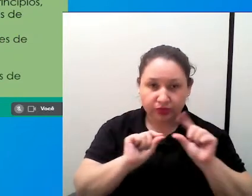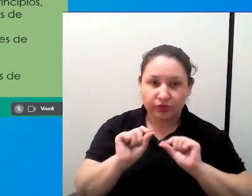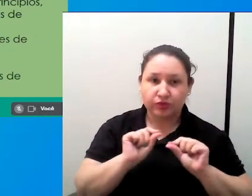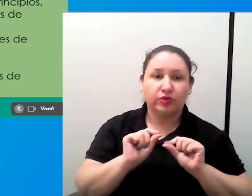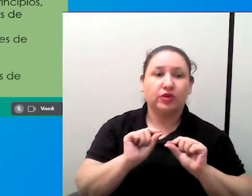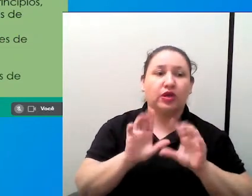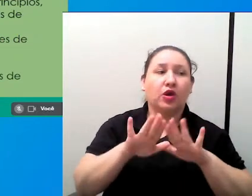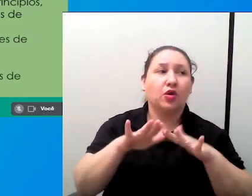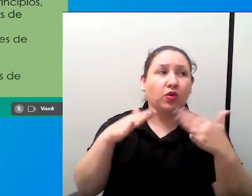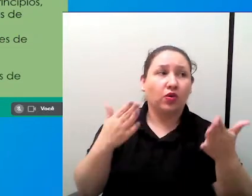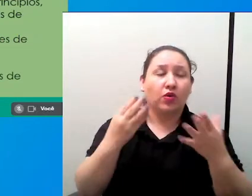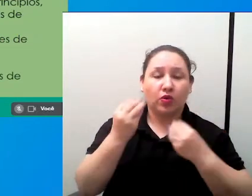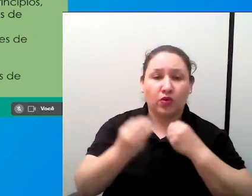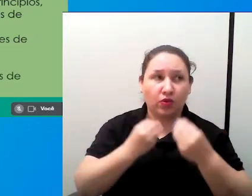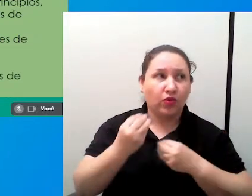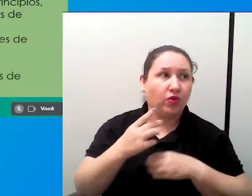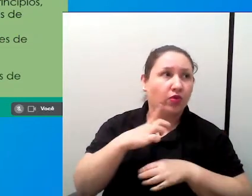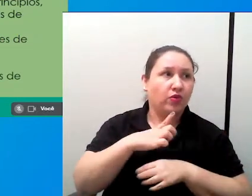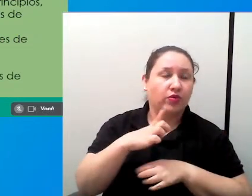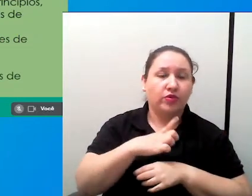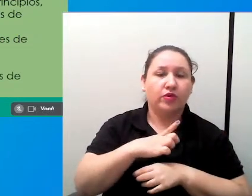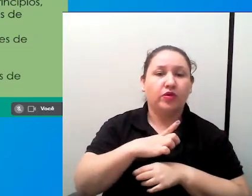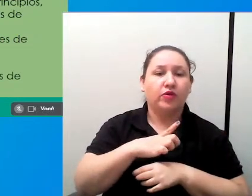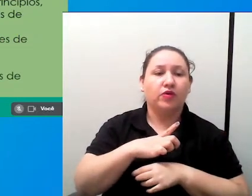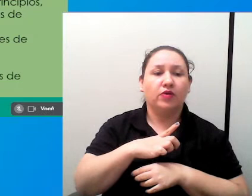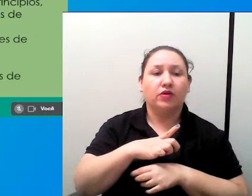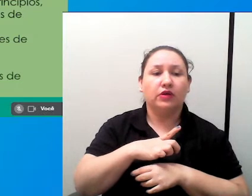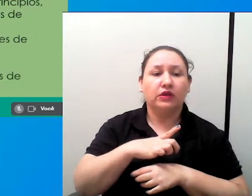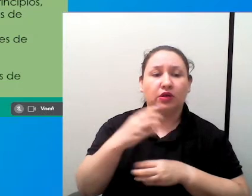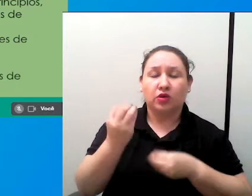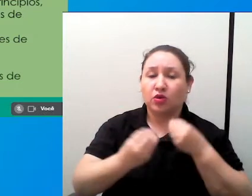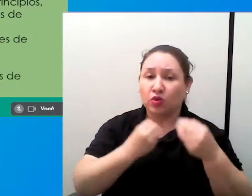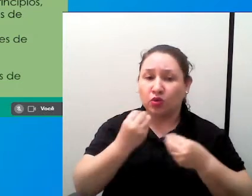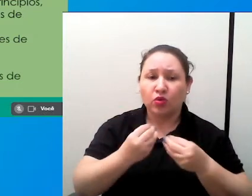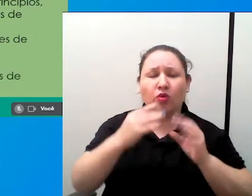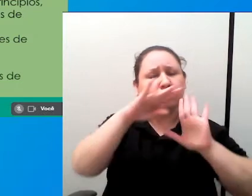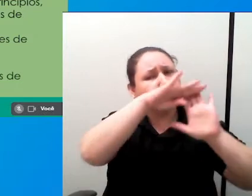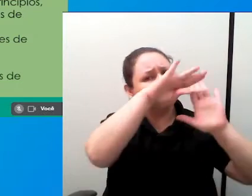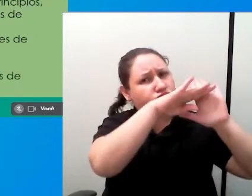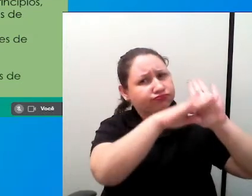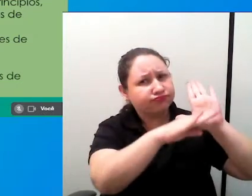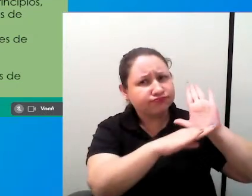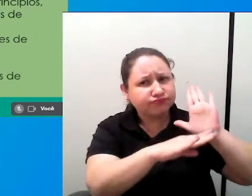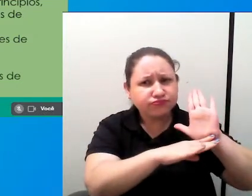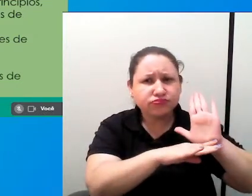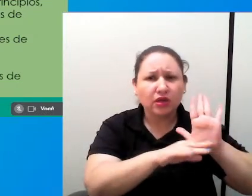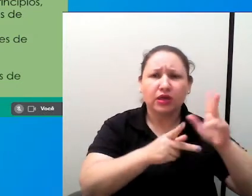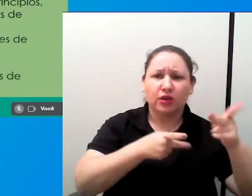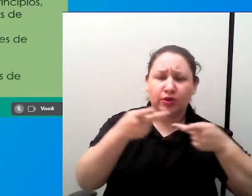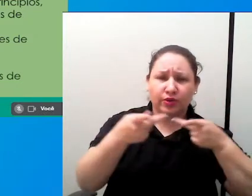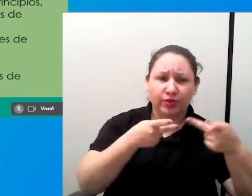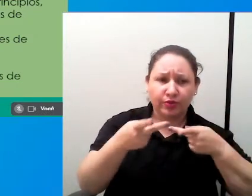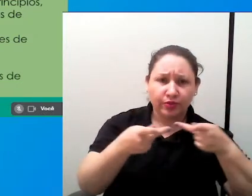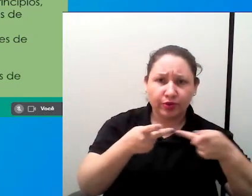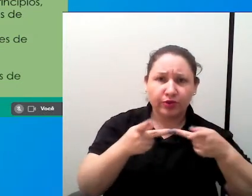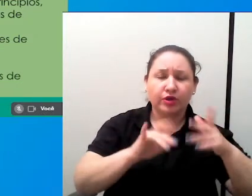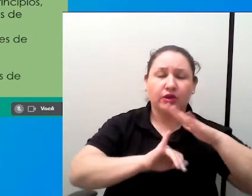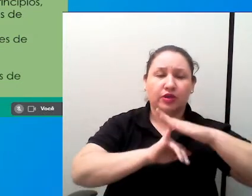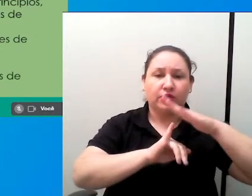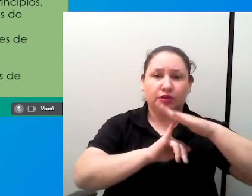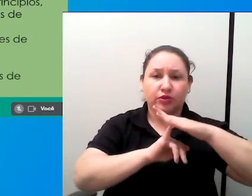trabalhada como é a estrutura dos projetos, né, da instituição, e posteriormente